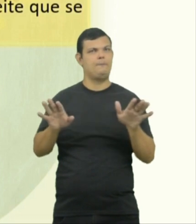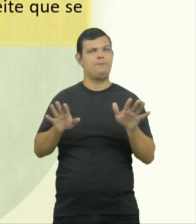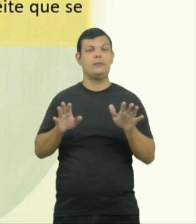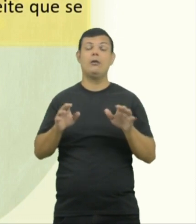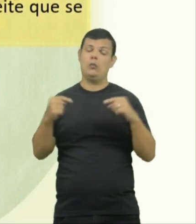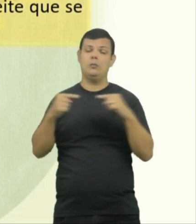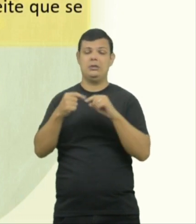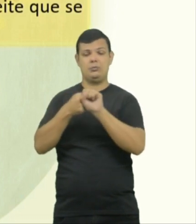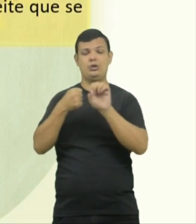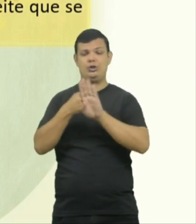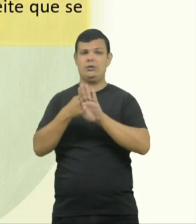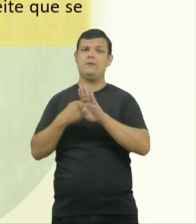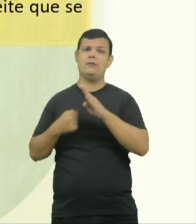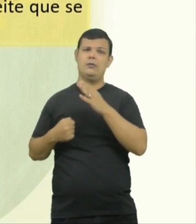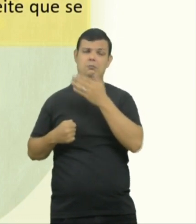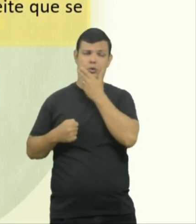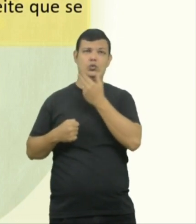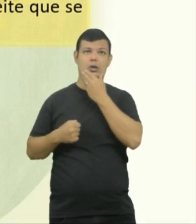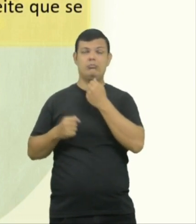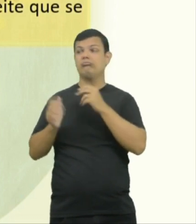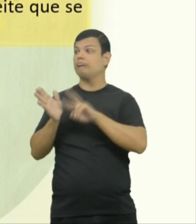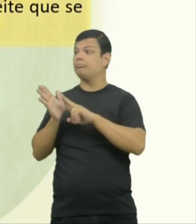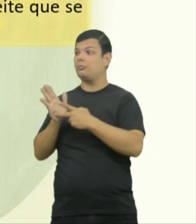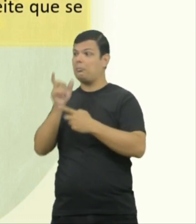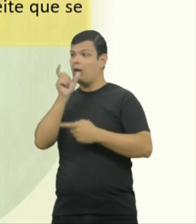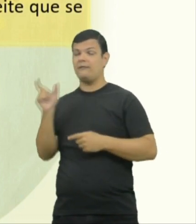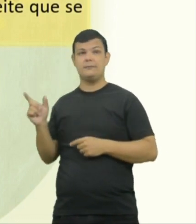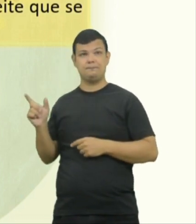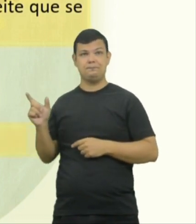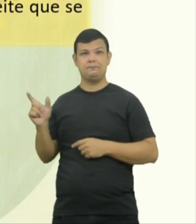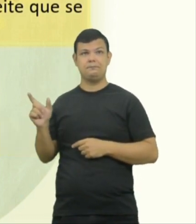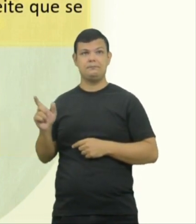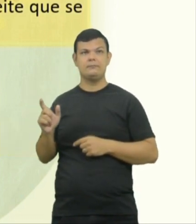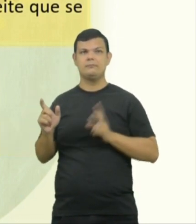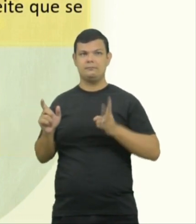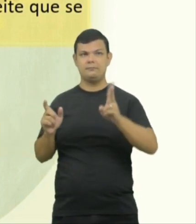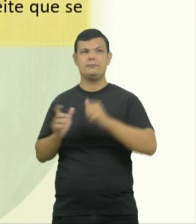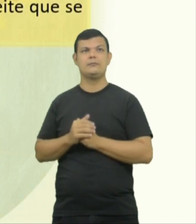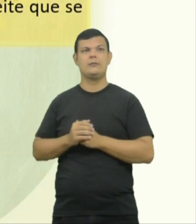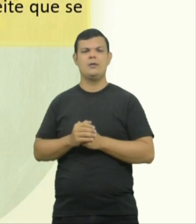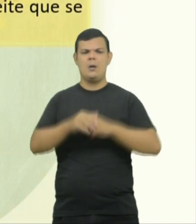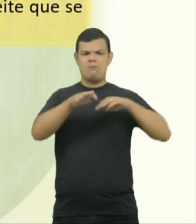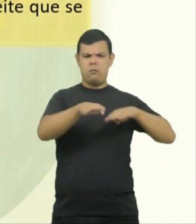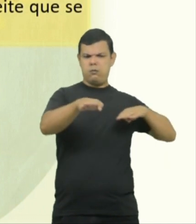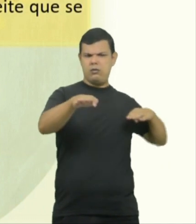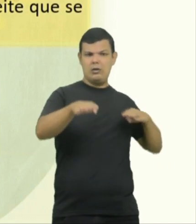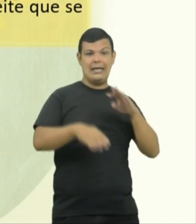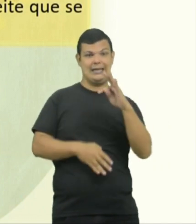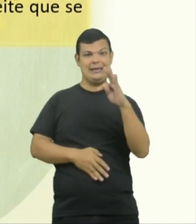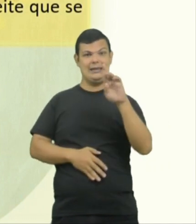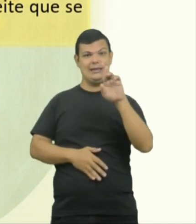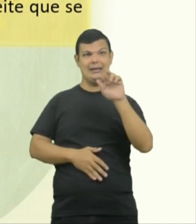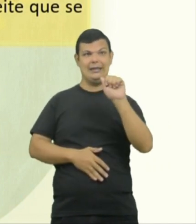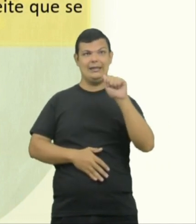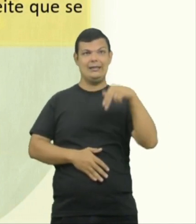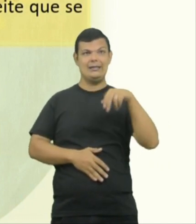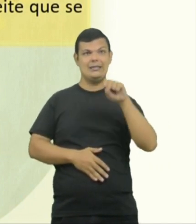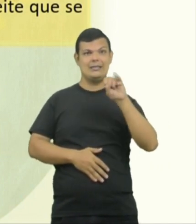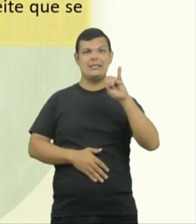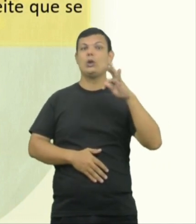sorvete, a gente fala sorvete. E sorvete é um substantivo masculino. E aqui está o significado da palavra. Vamos